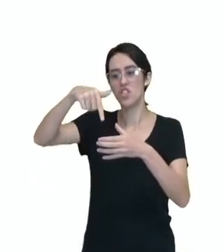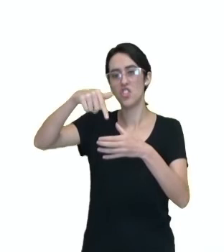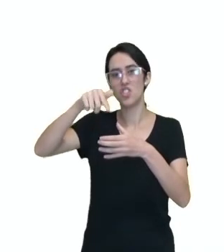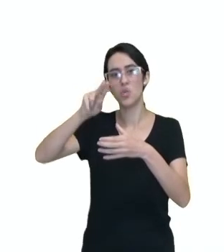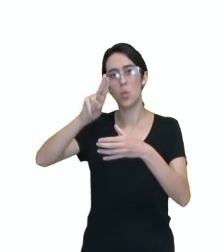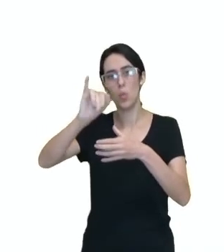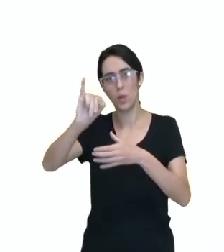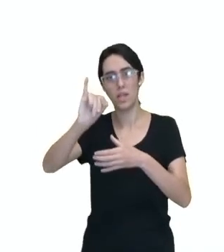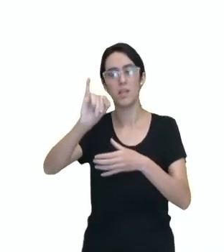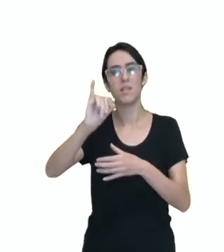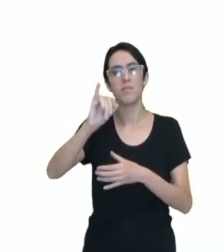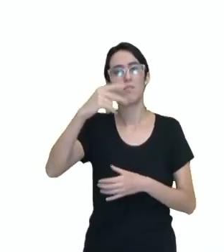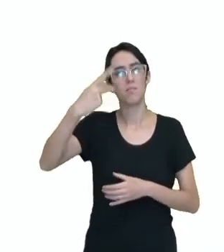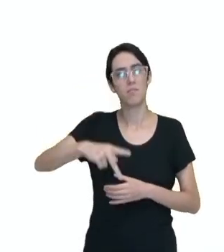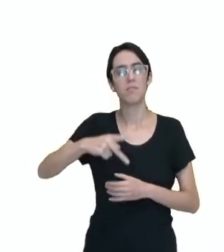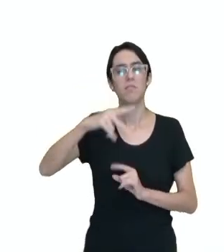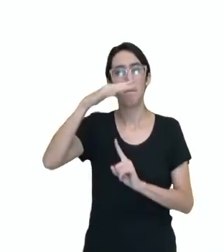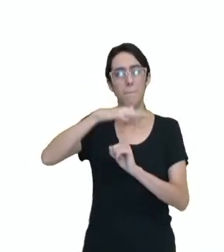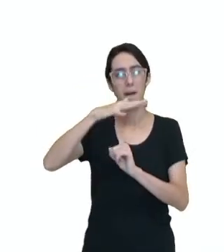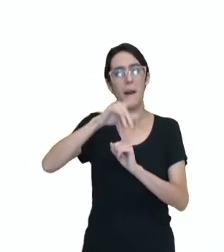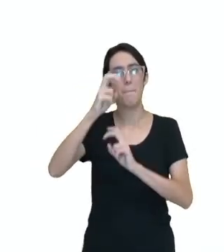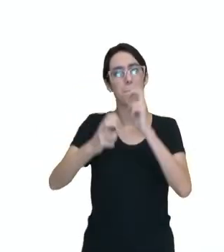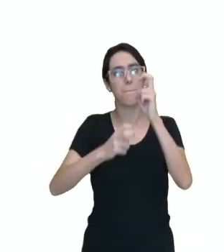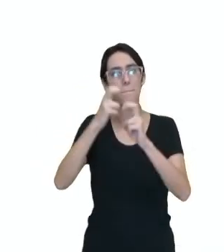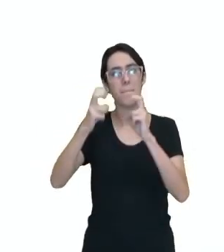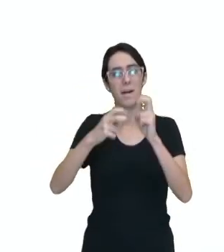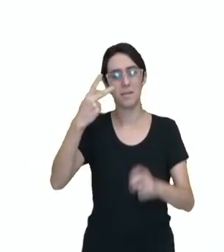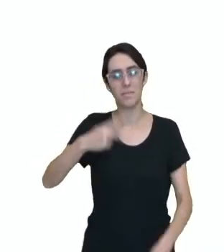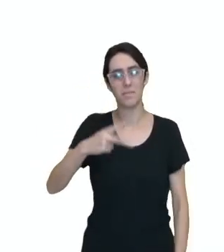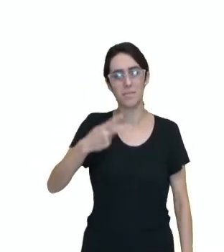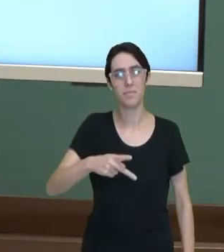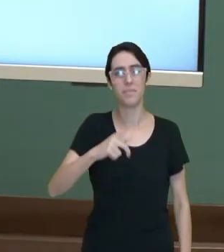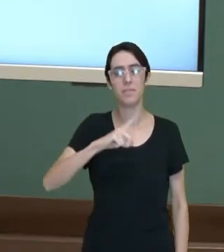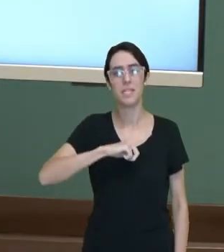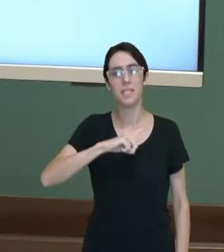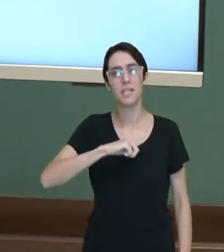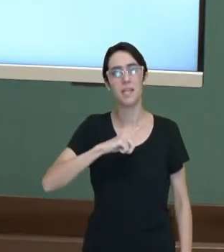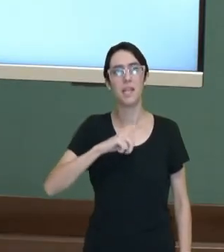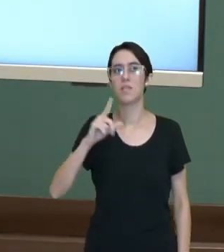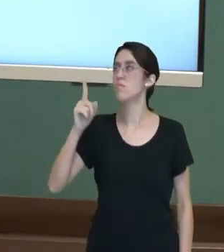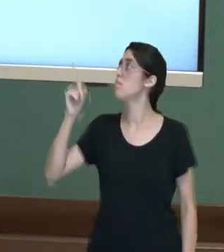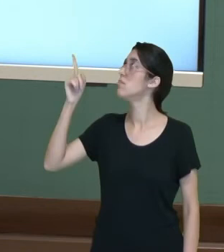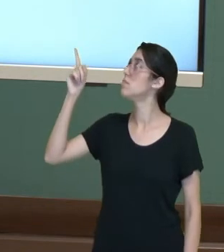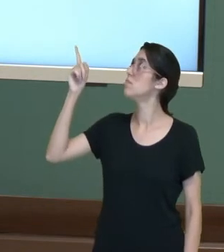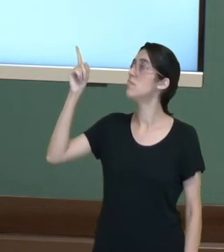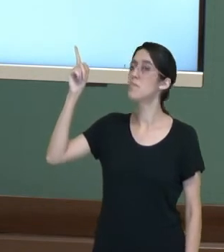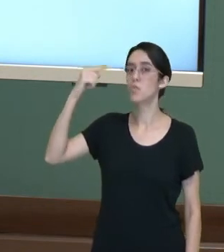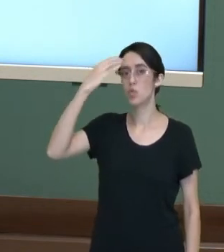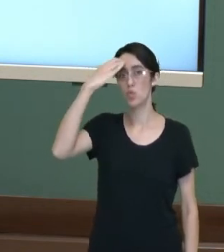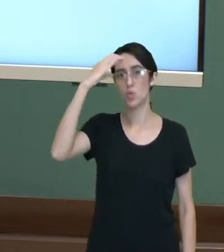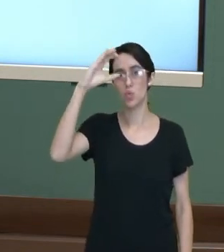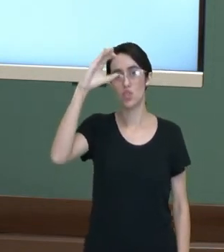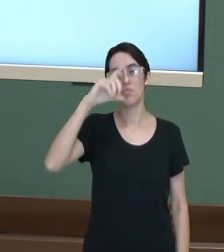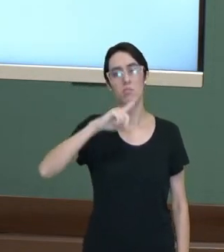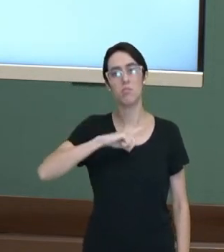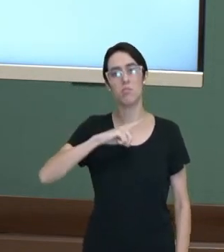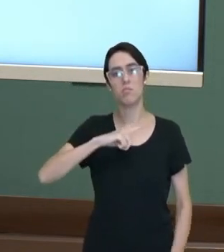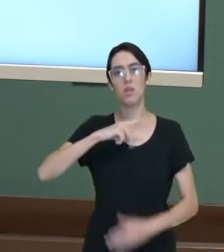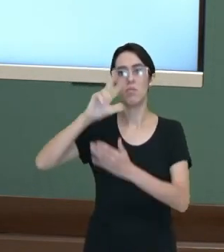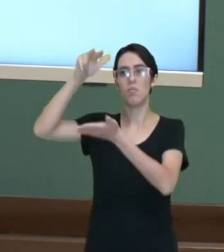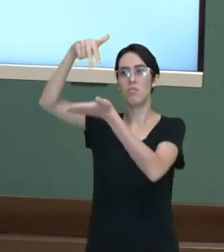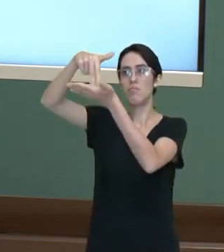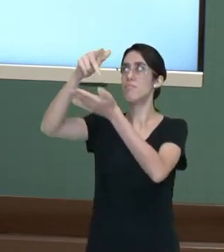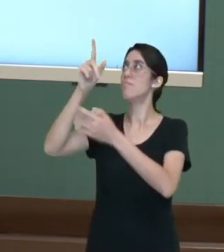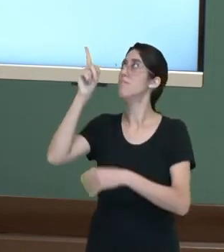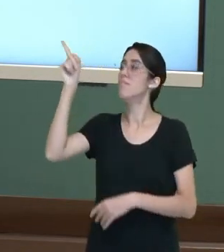Parque Tingui, que fica localizado na capital do estado do Paraná, né? Curitiba. O Parque Tingui tem a estátua